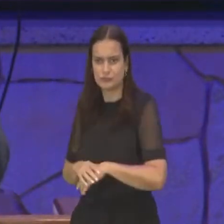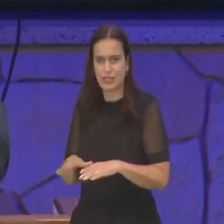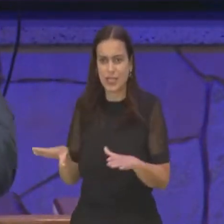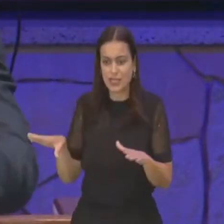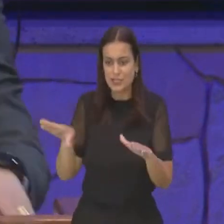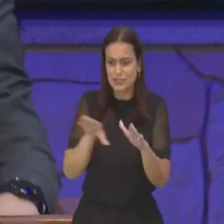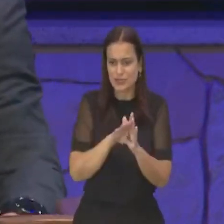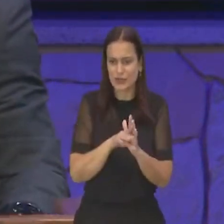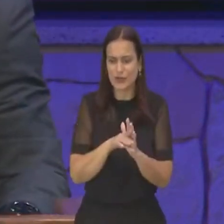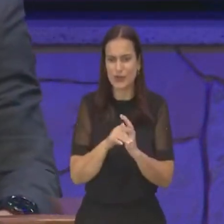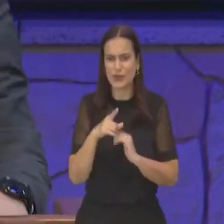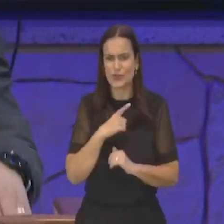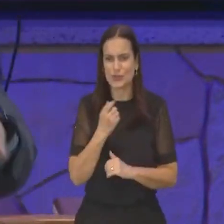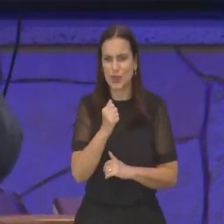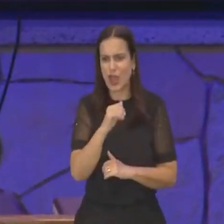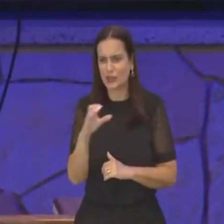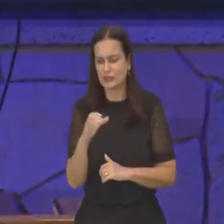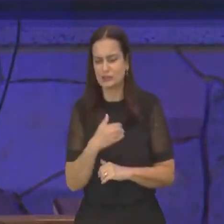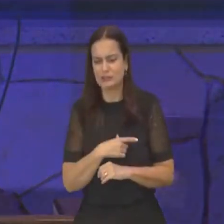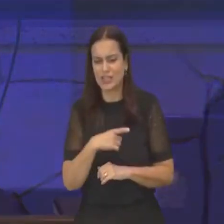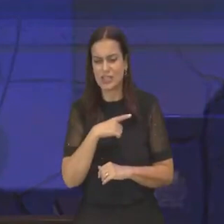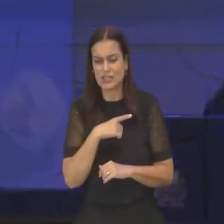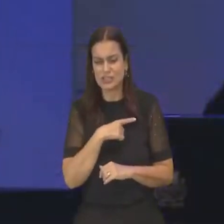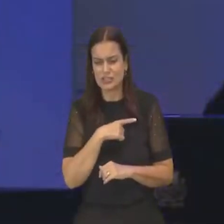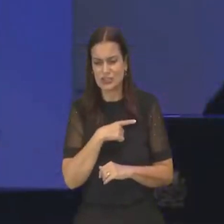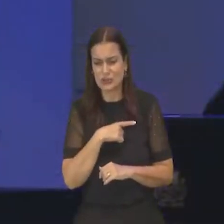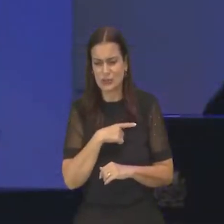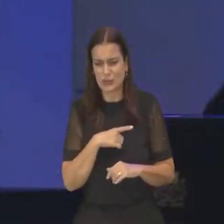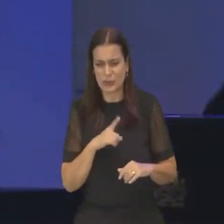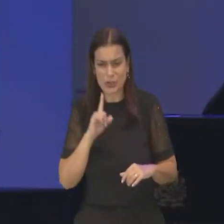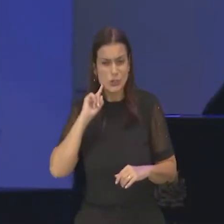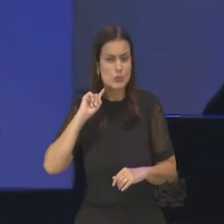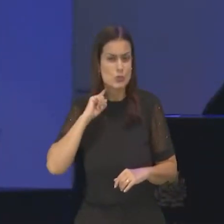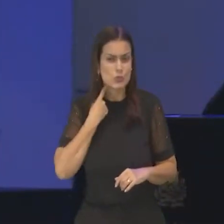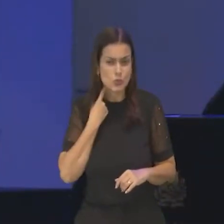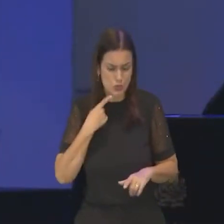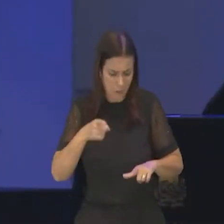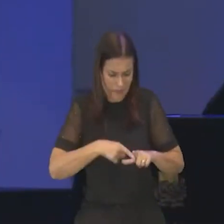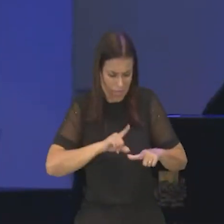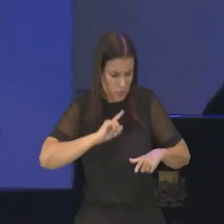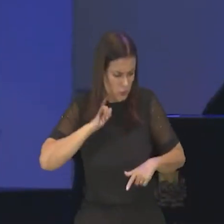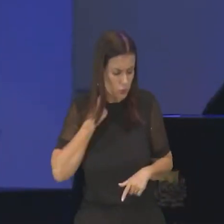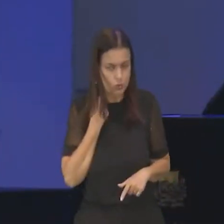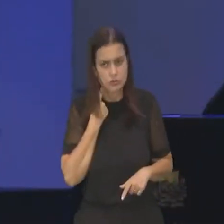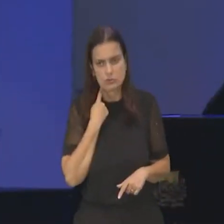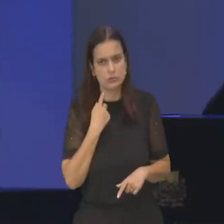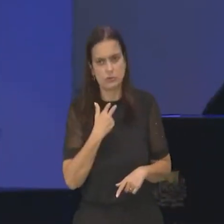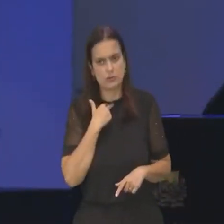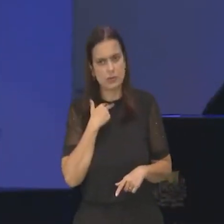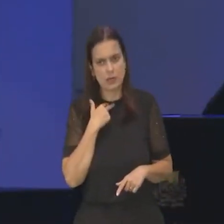tinham 2 adolescentes lá, que estavam com o pé cheio de lama. Ele disse: pastor, assim não dá para ajudar.